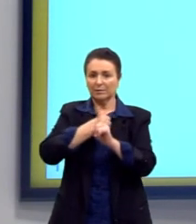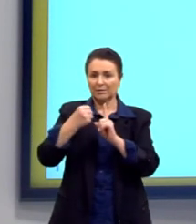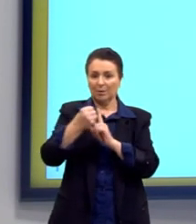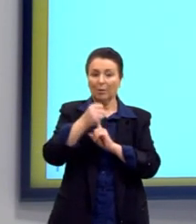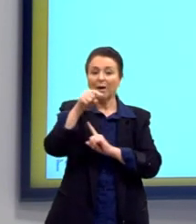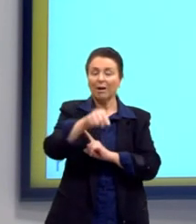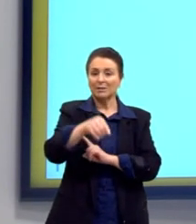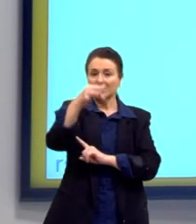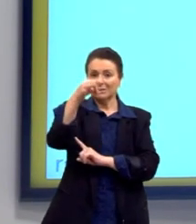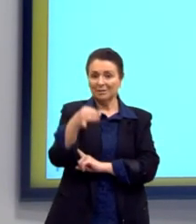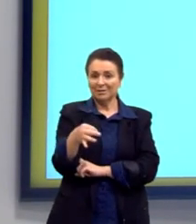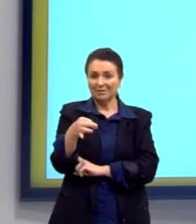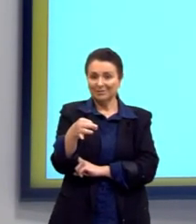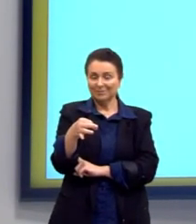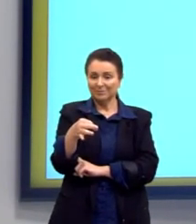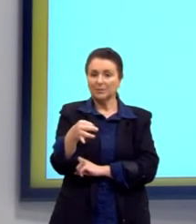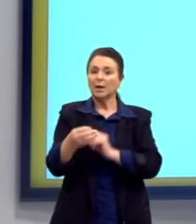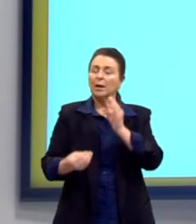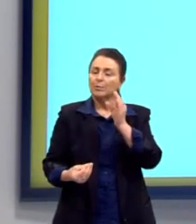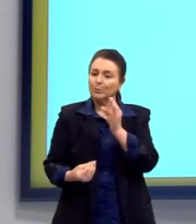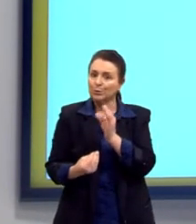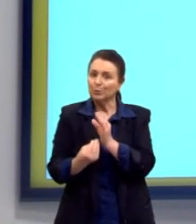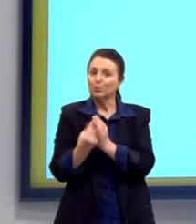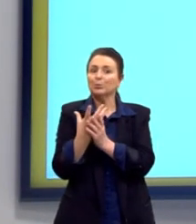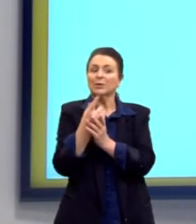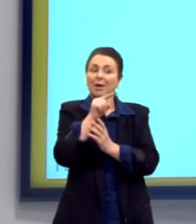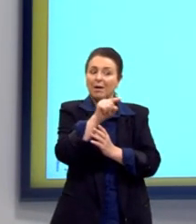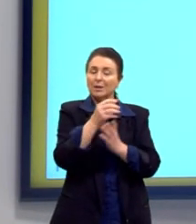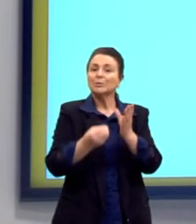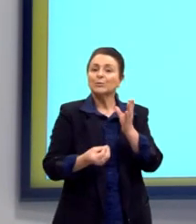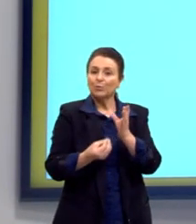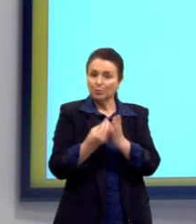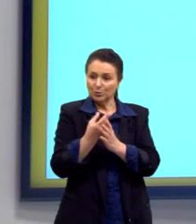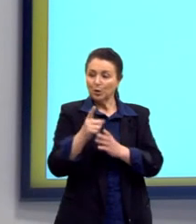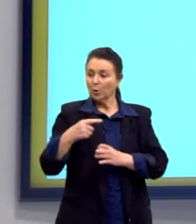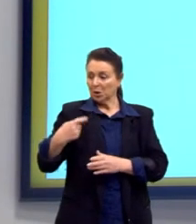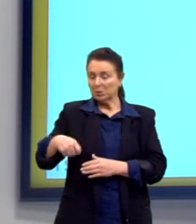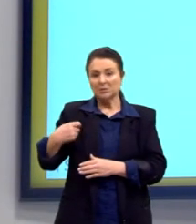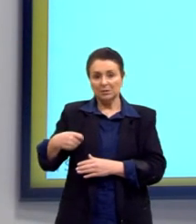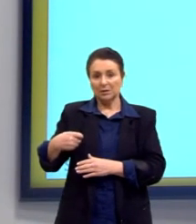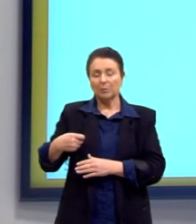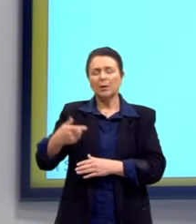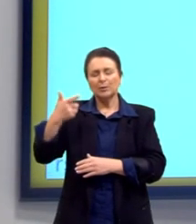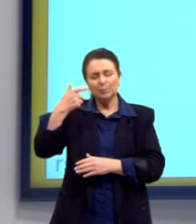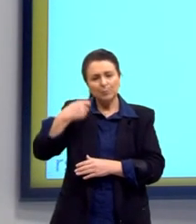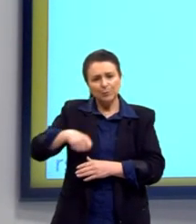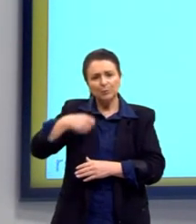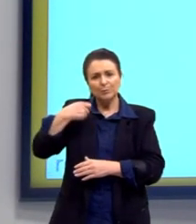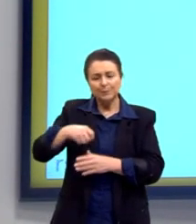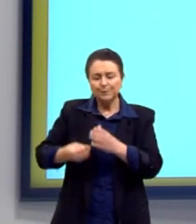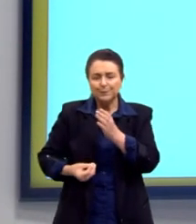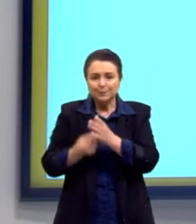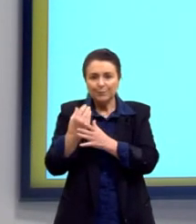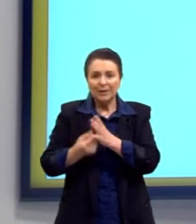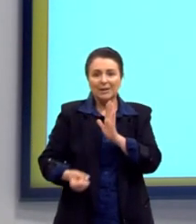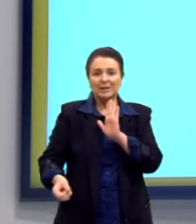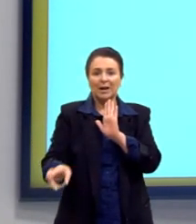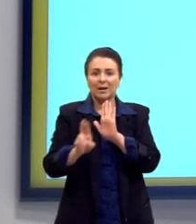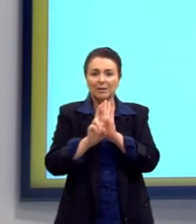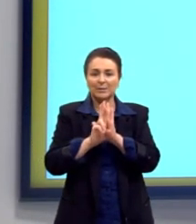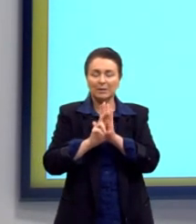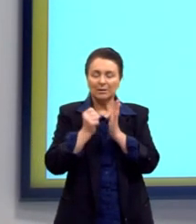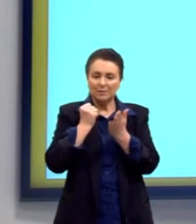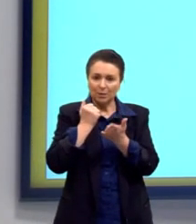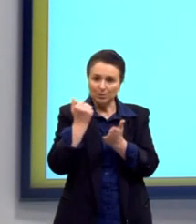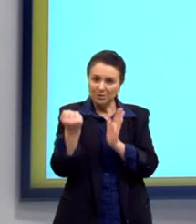então eles vão produzindo e nós essas necessidades vão reproduzindo essa representação simbólica e elas vamos